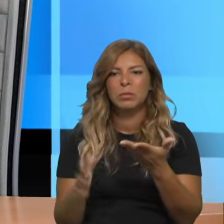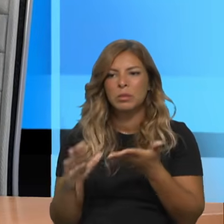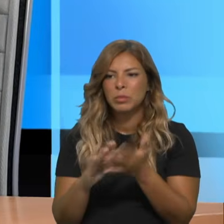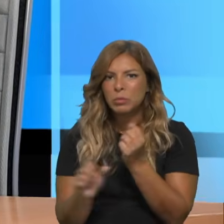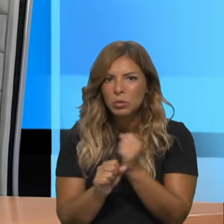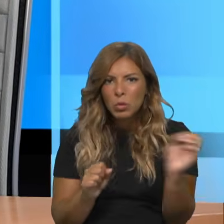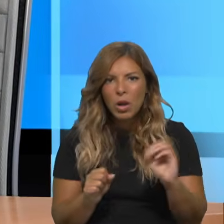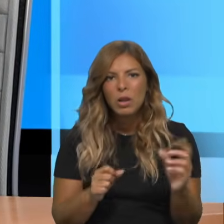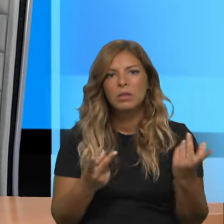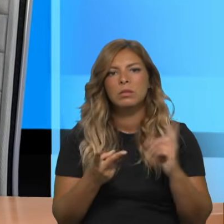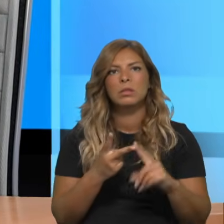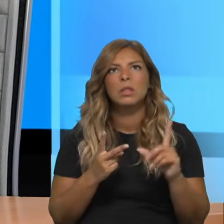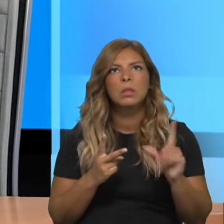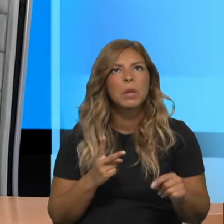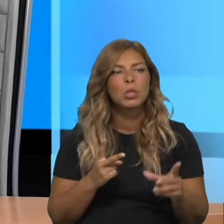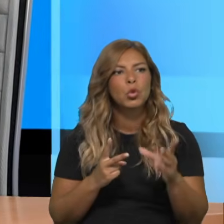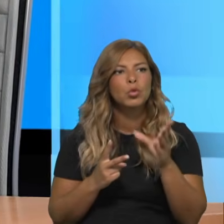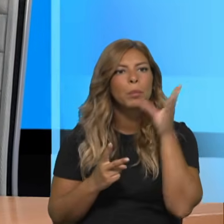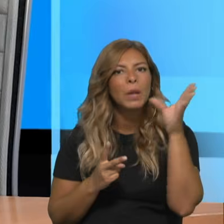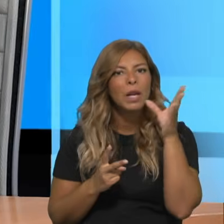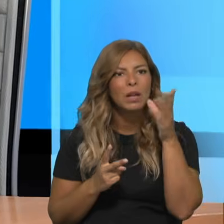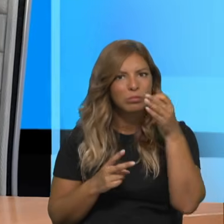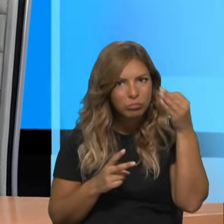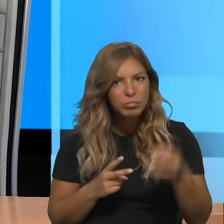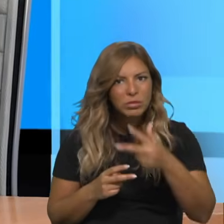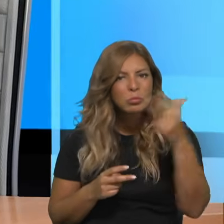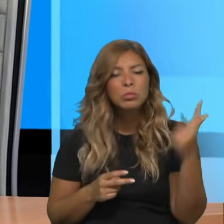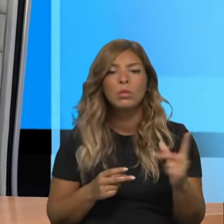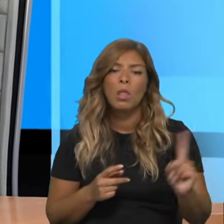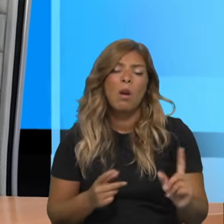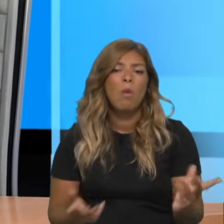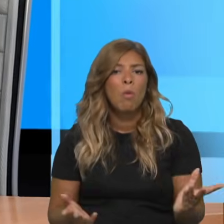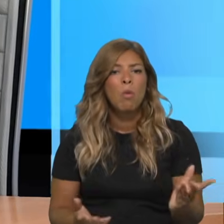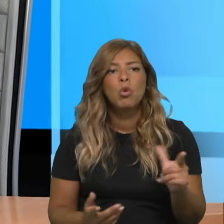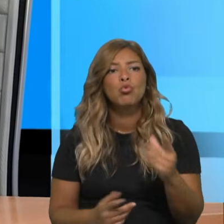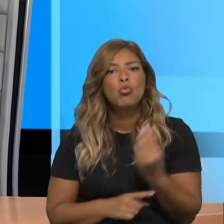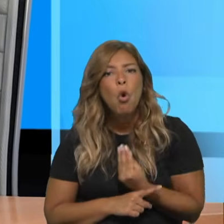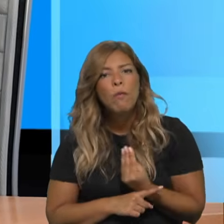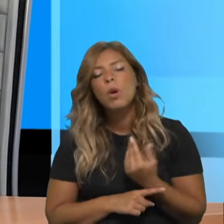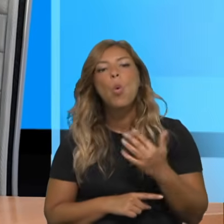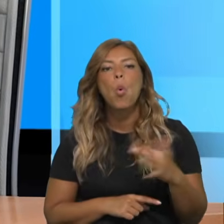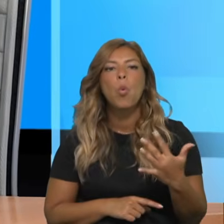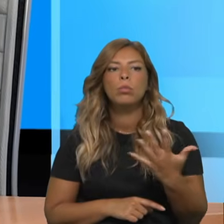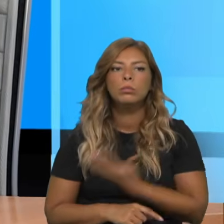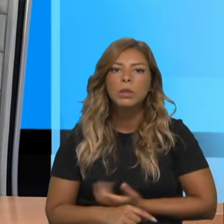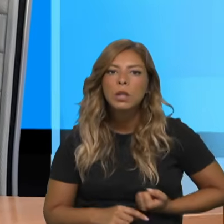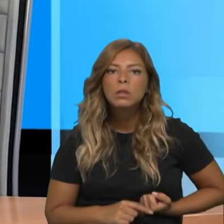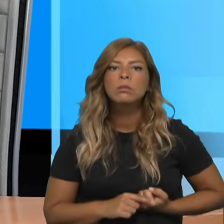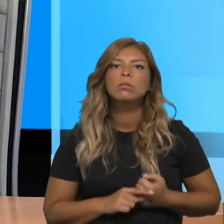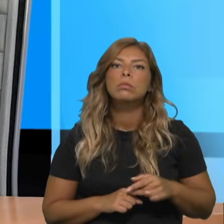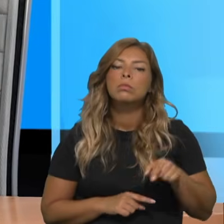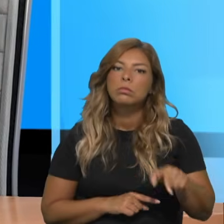jovens, mas isto também não explica tudo, porque evidentemente nem todos os jovens e nem todos os